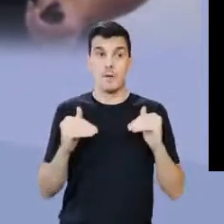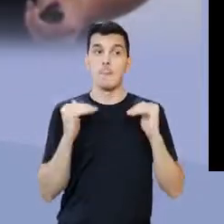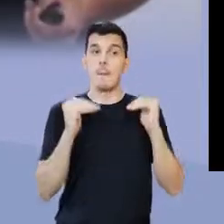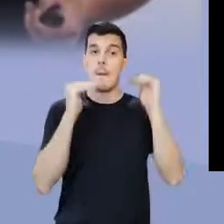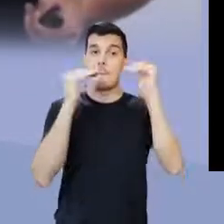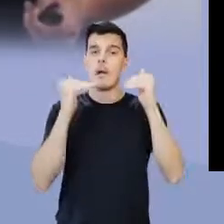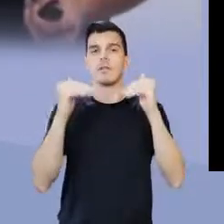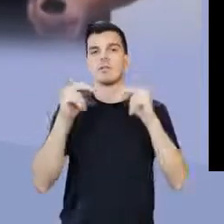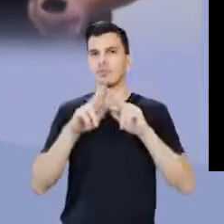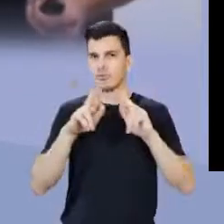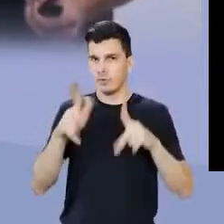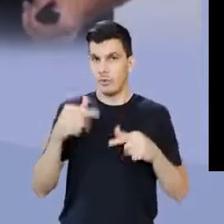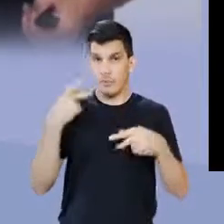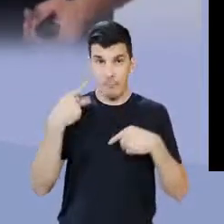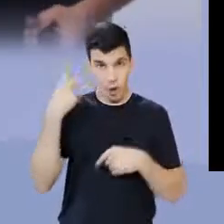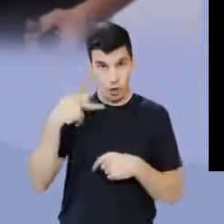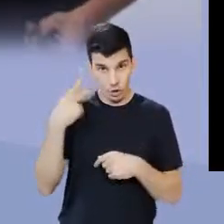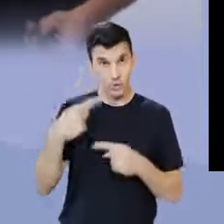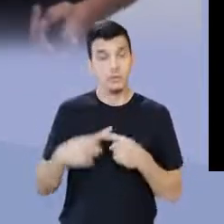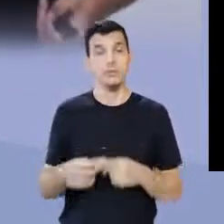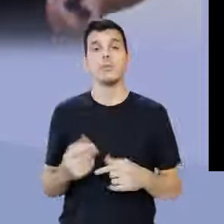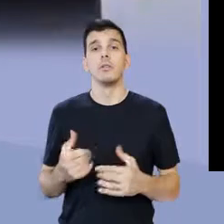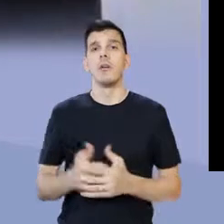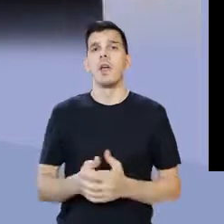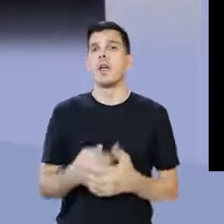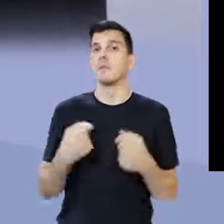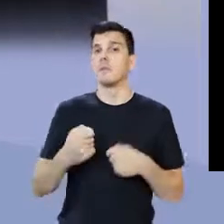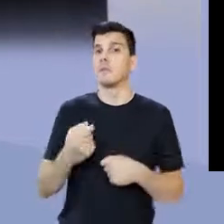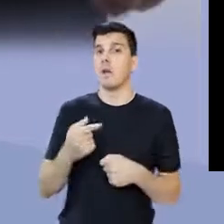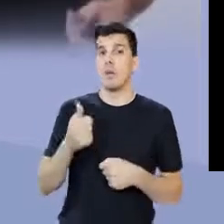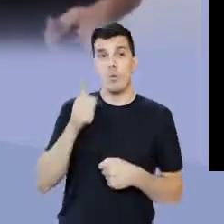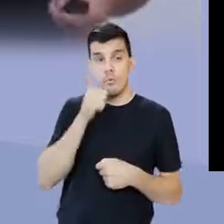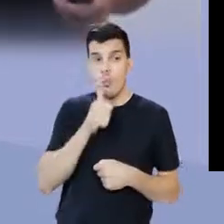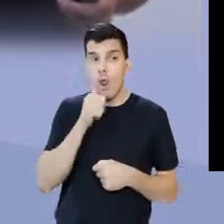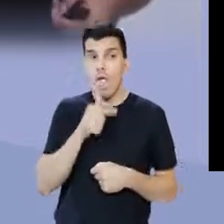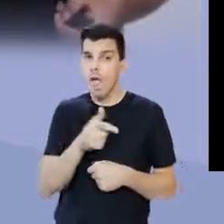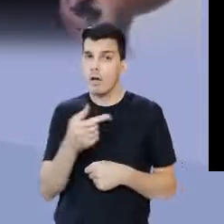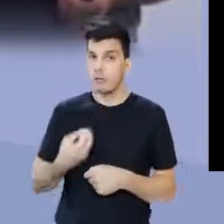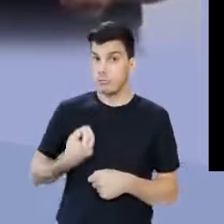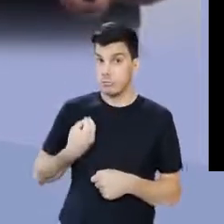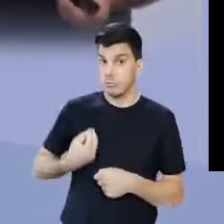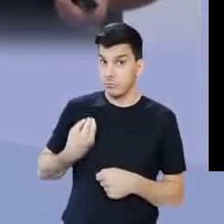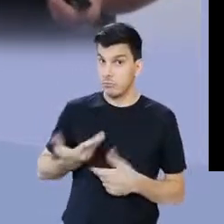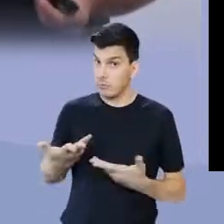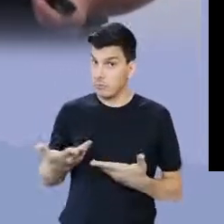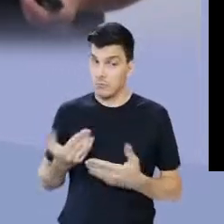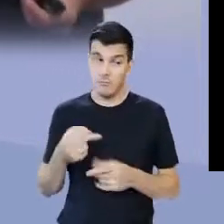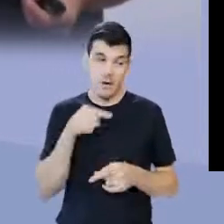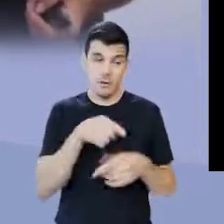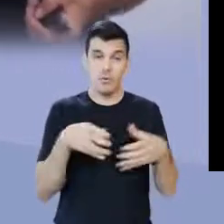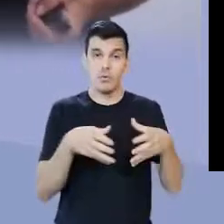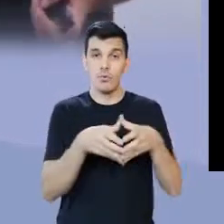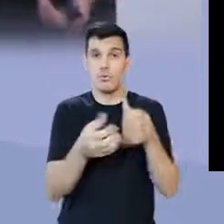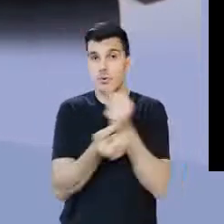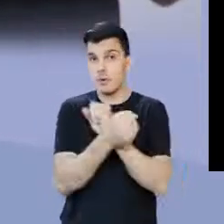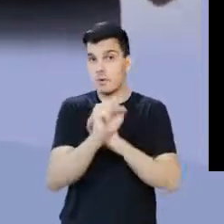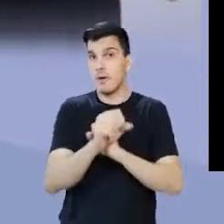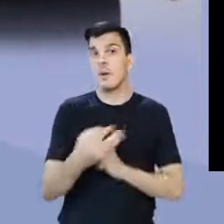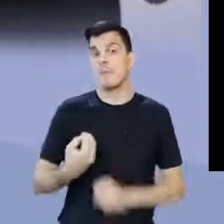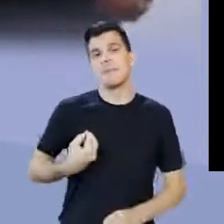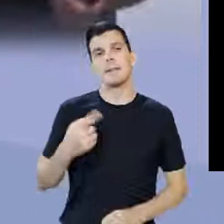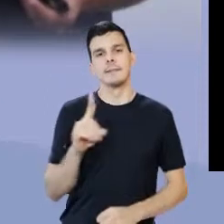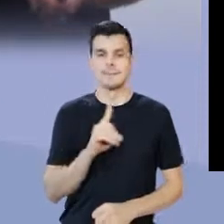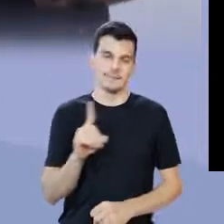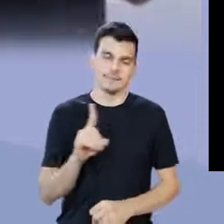instâncias parlamentares. Se eu falar que é igualitária, eu estou dizendo que a mulher também participava. Você sabe que a mulher, nem escravo,